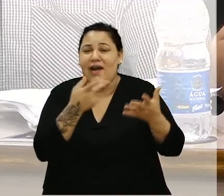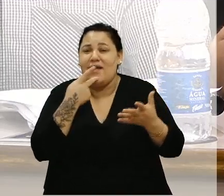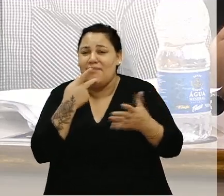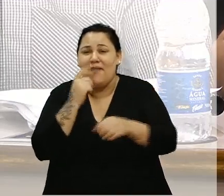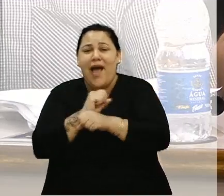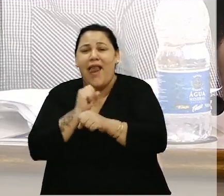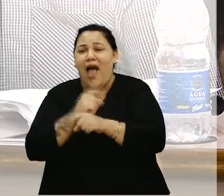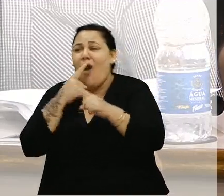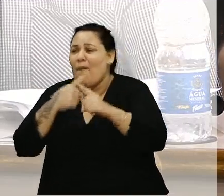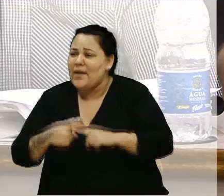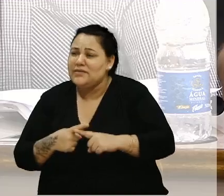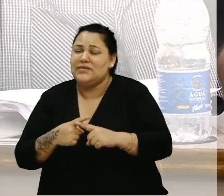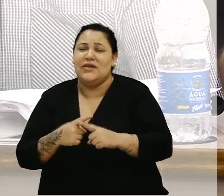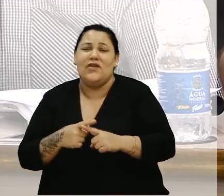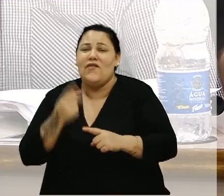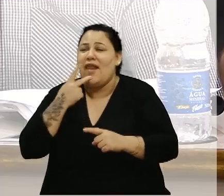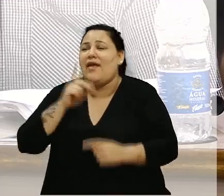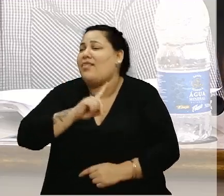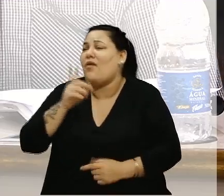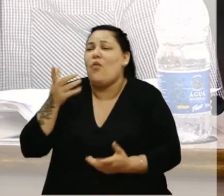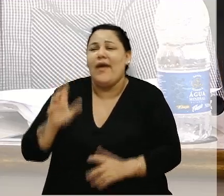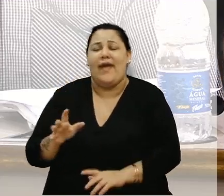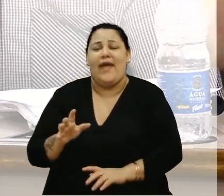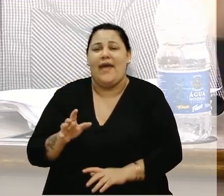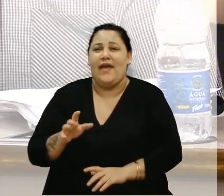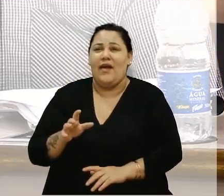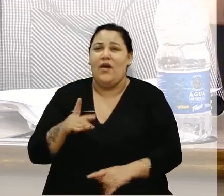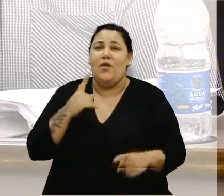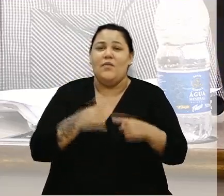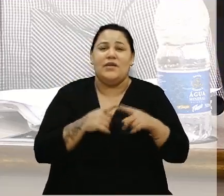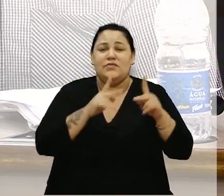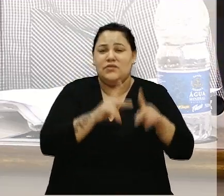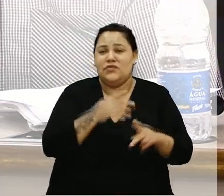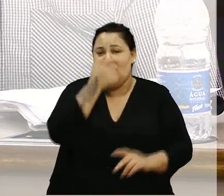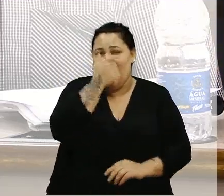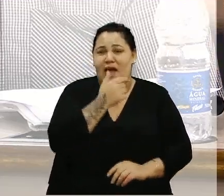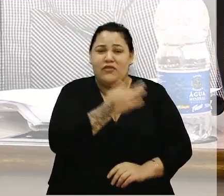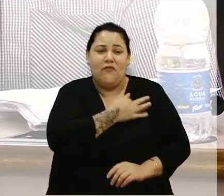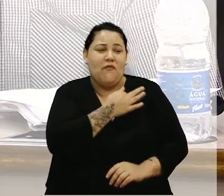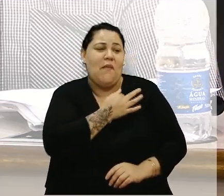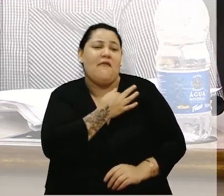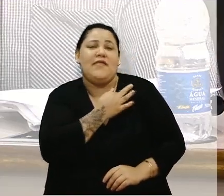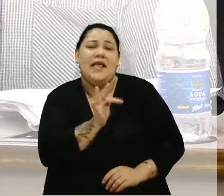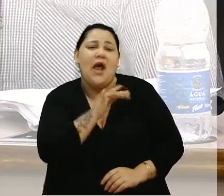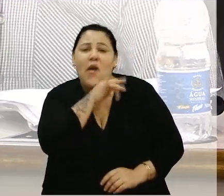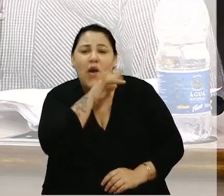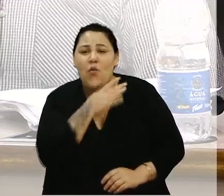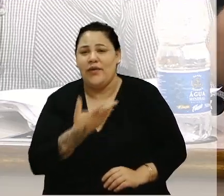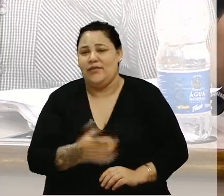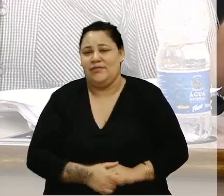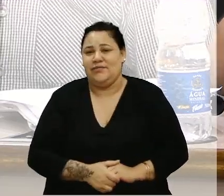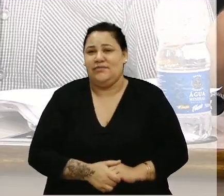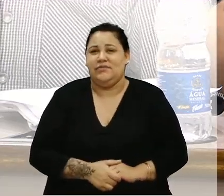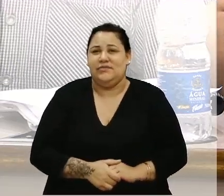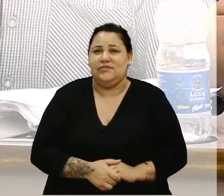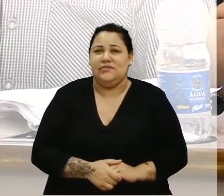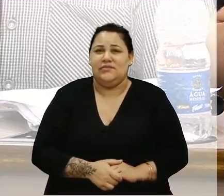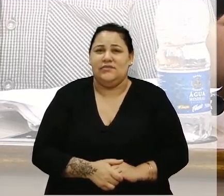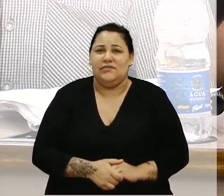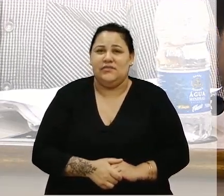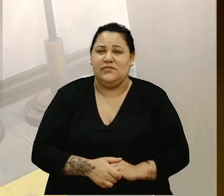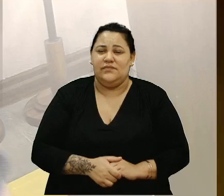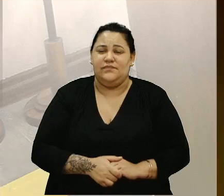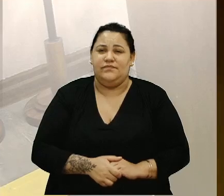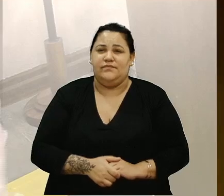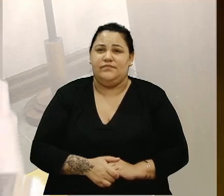nossa cidade e das pessoas acham que a URGS é um bicho-papão e que vem para amedrontar as outras instituições. Não. Obrigado, vereador. Obrigado,